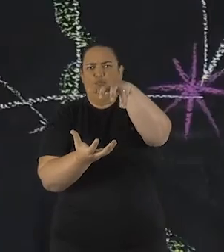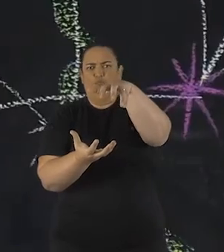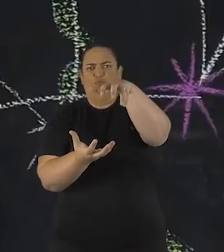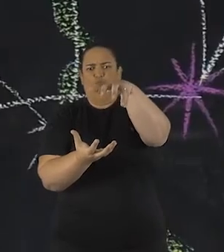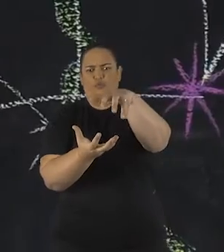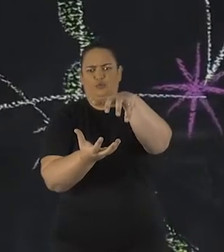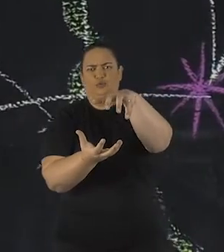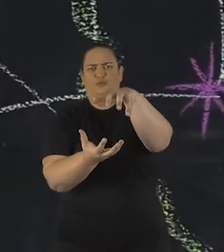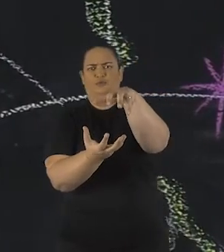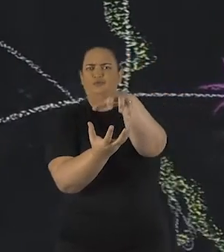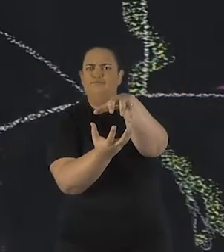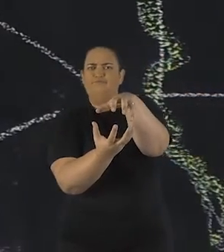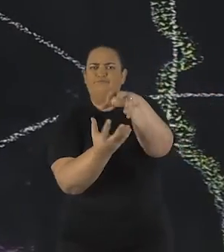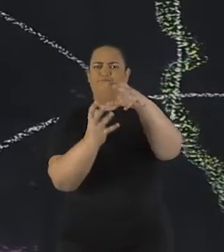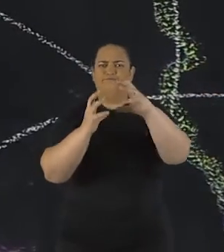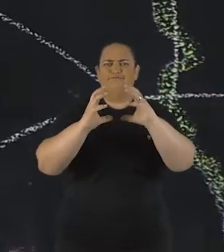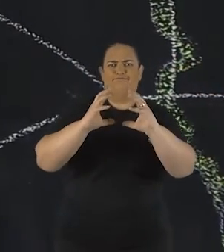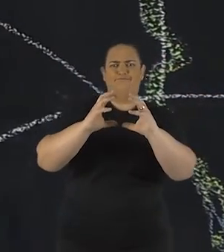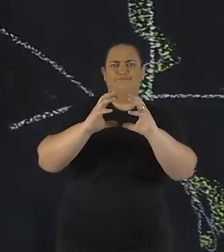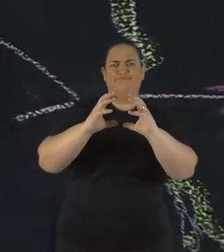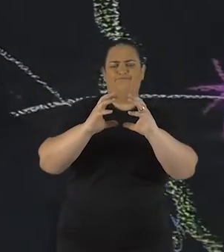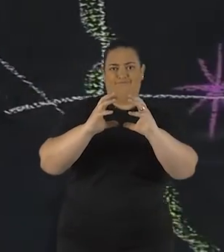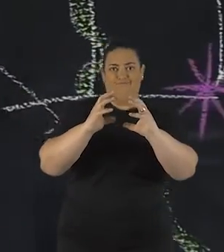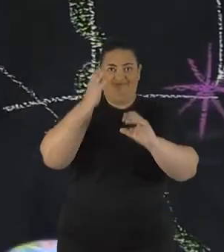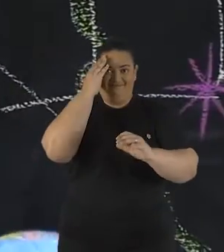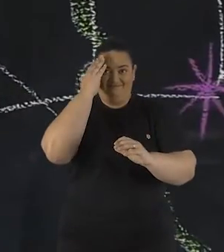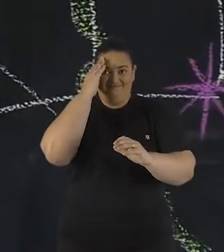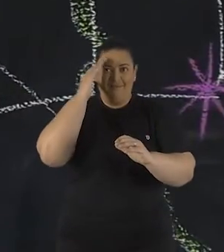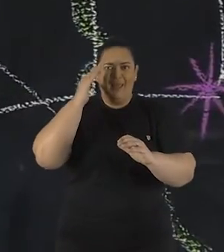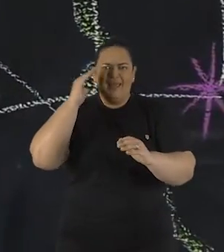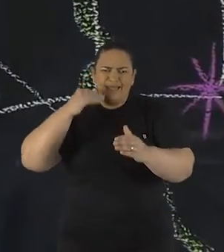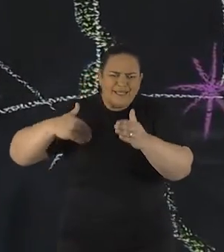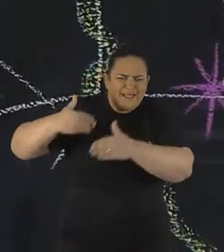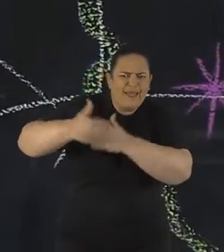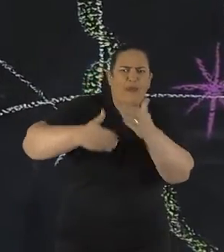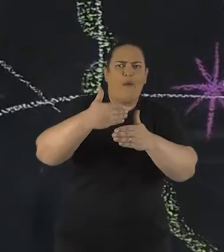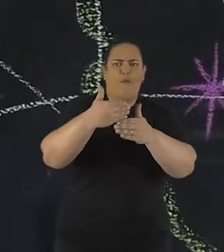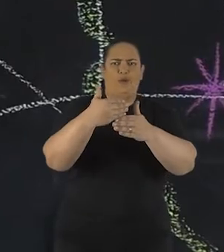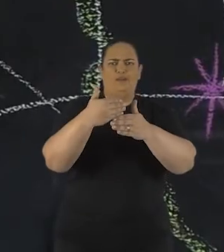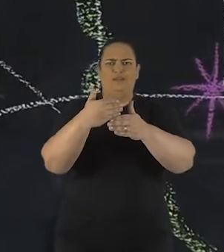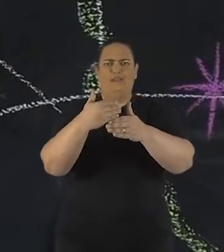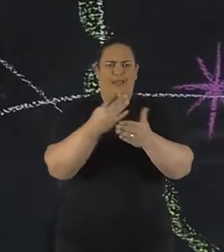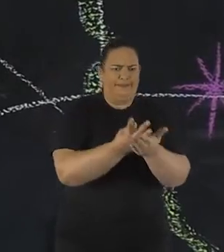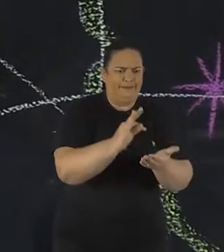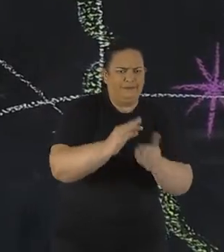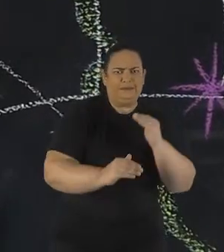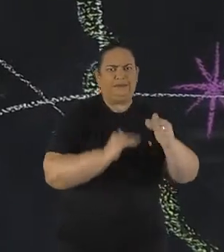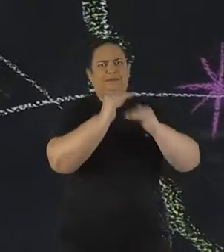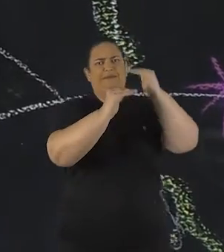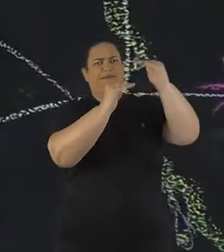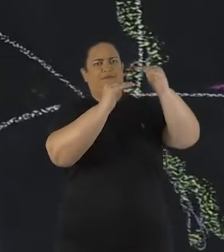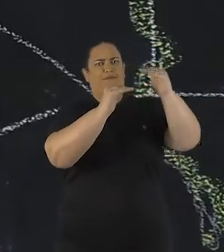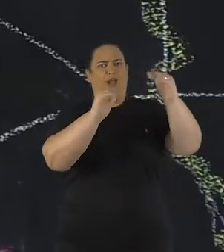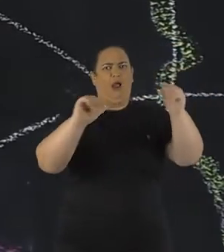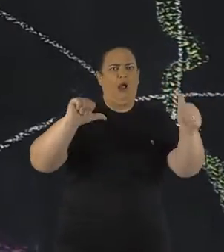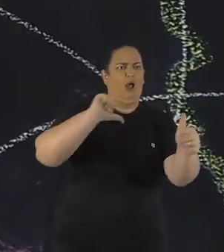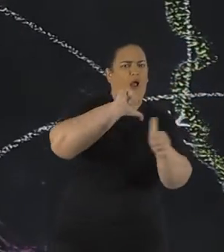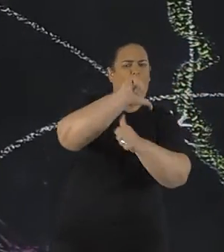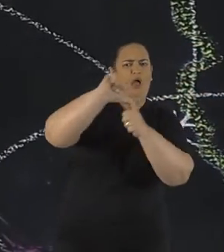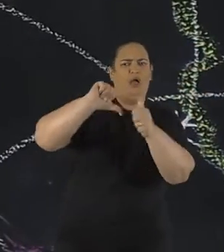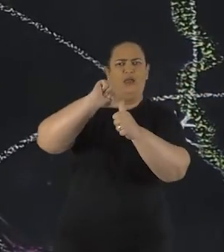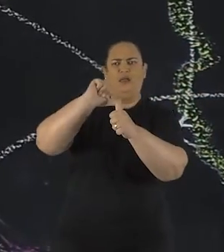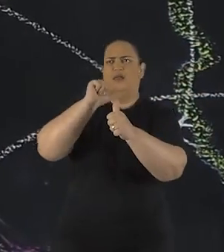menor. Para a gente entender esse processo da globalização e entender a evolução da tecnologia de transformação